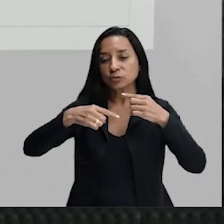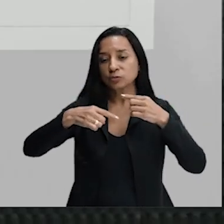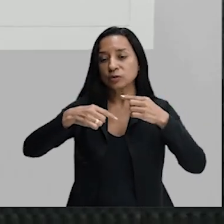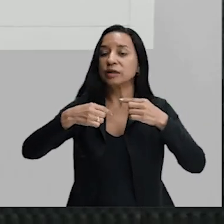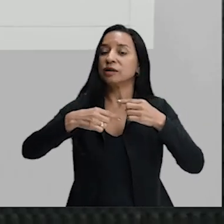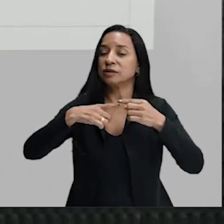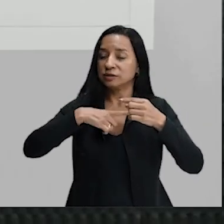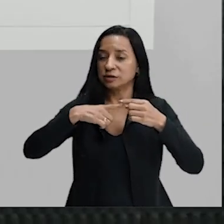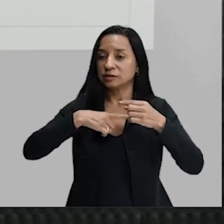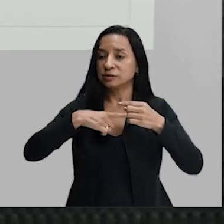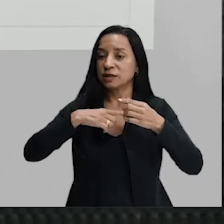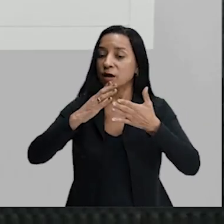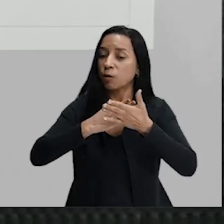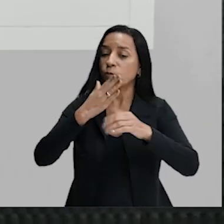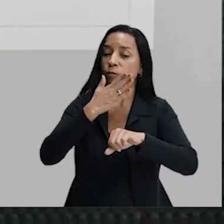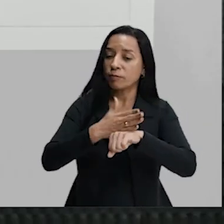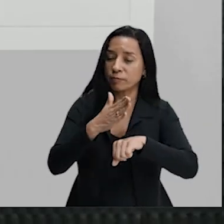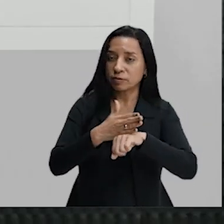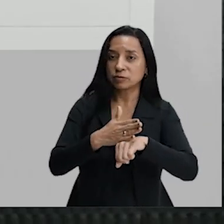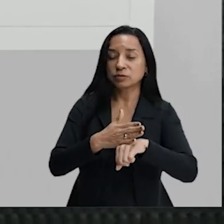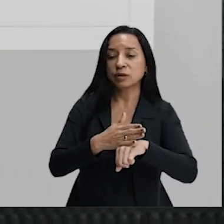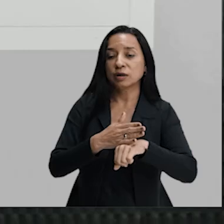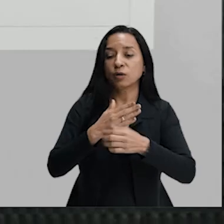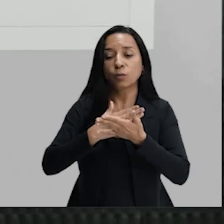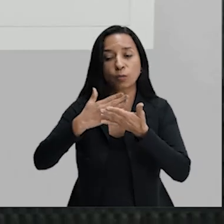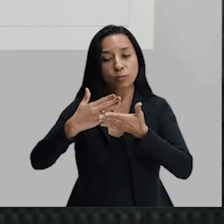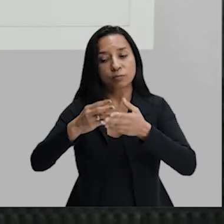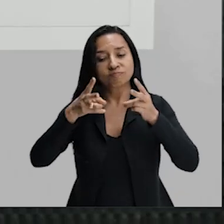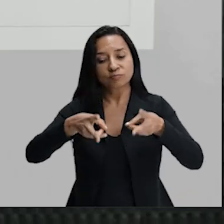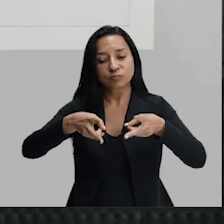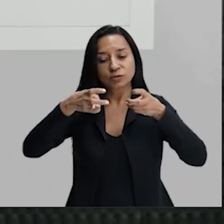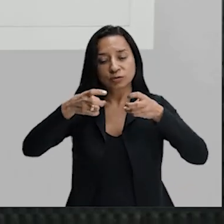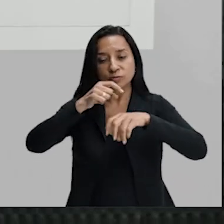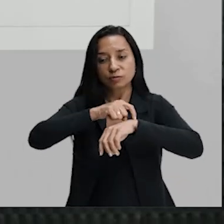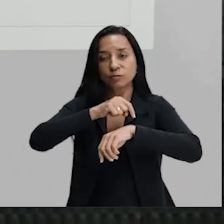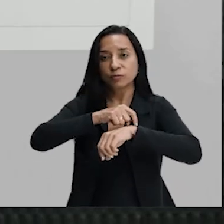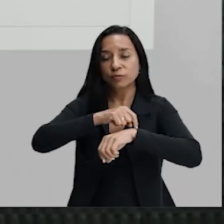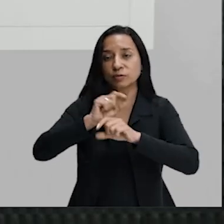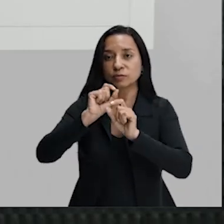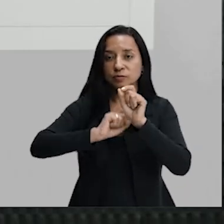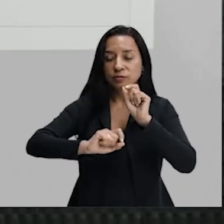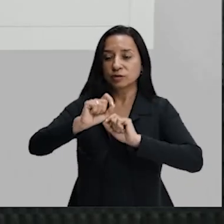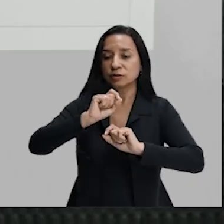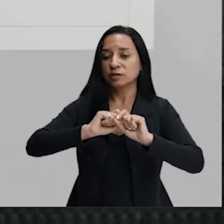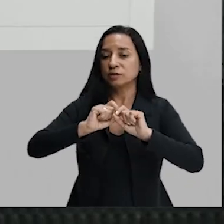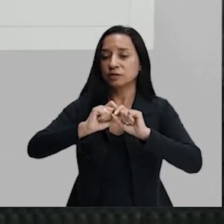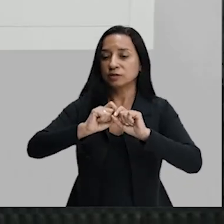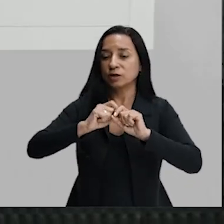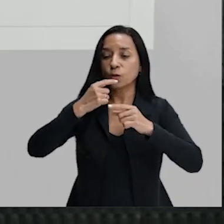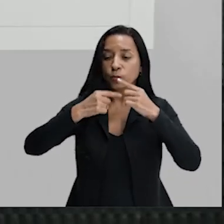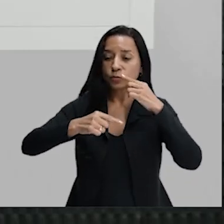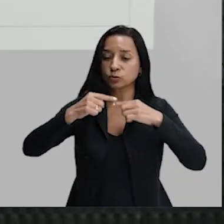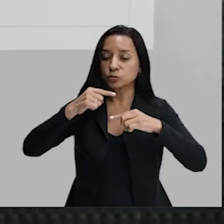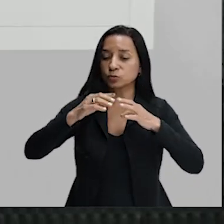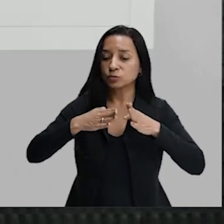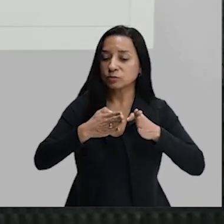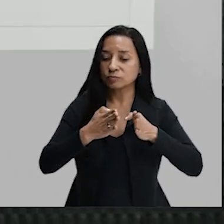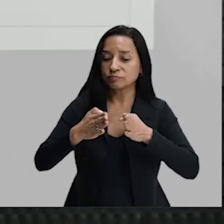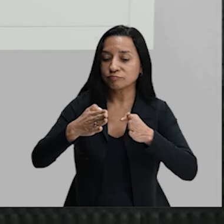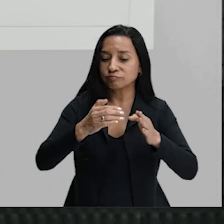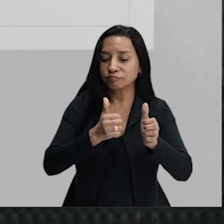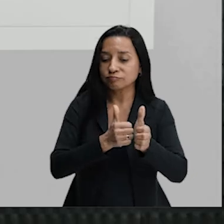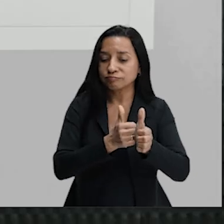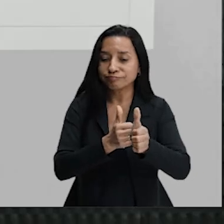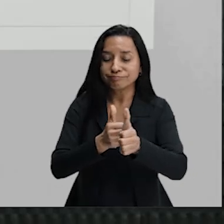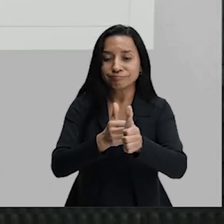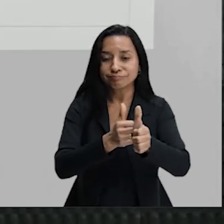quando eu começo a perceber este momento em que o guia do discurso vai me levando, em que ele não